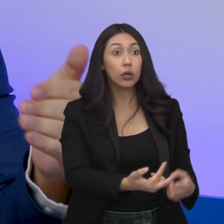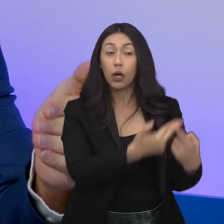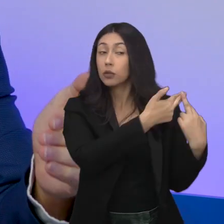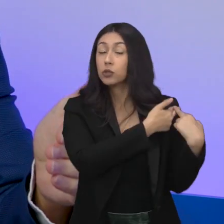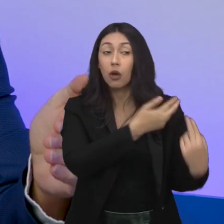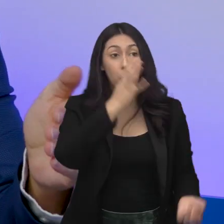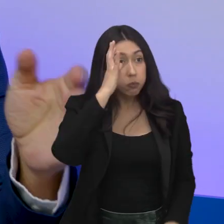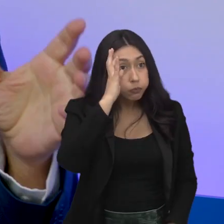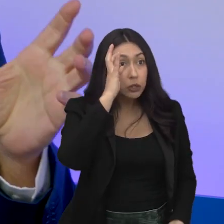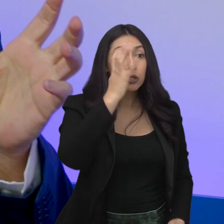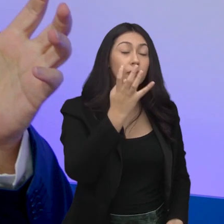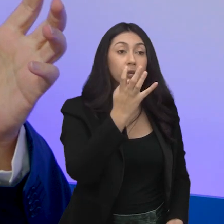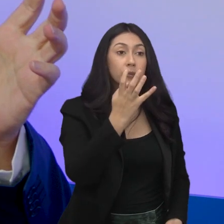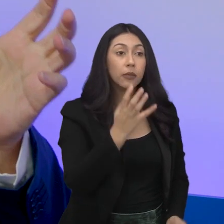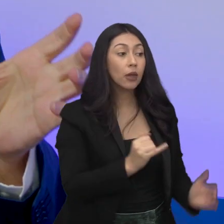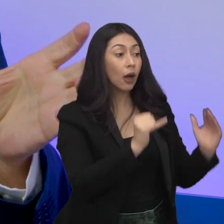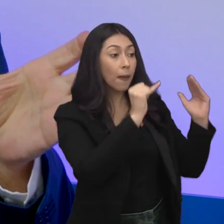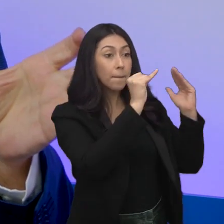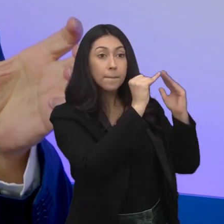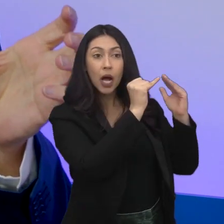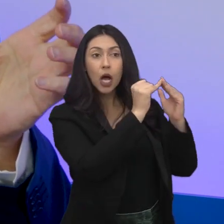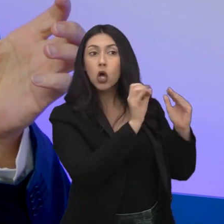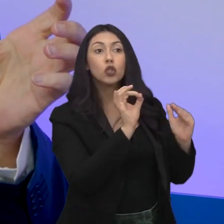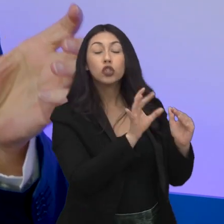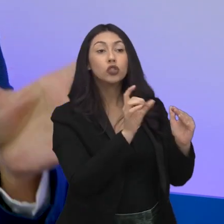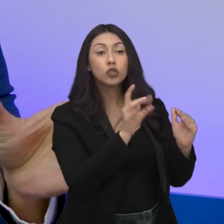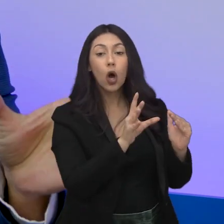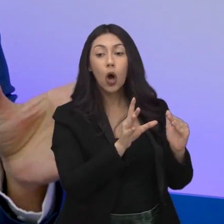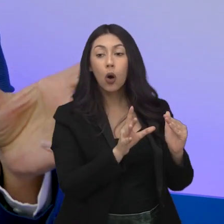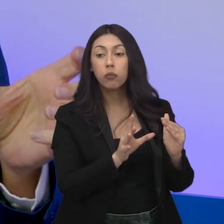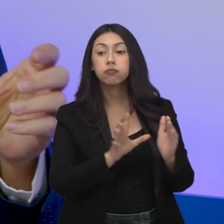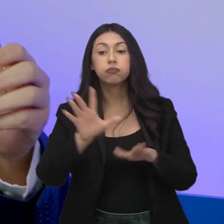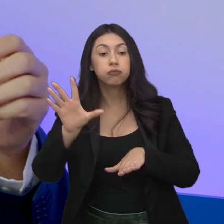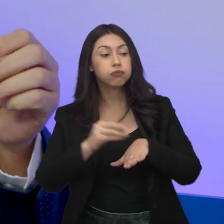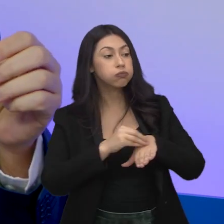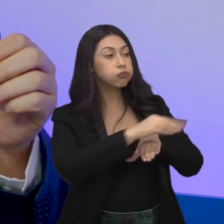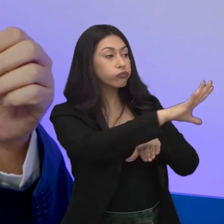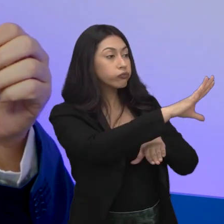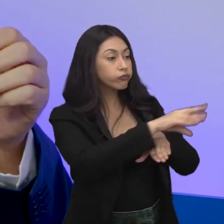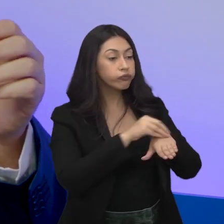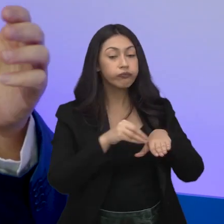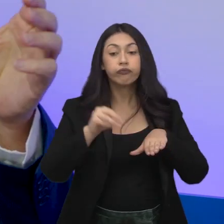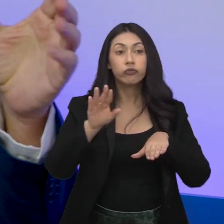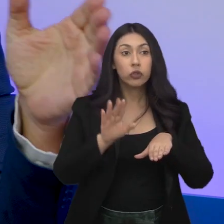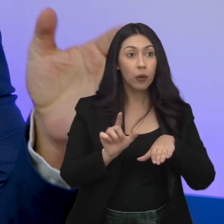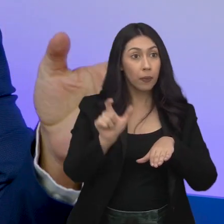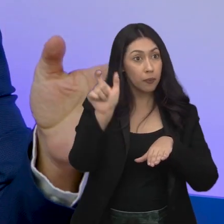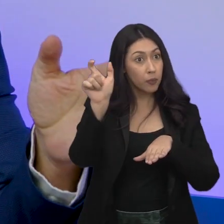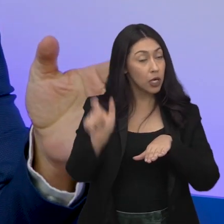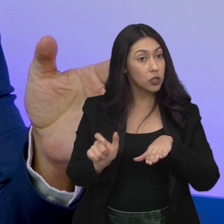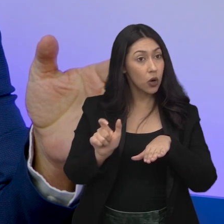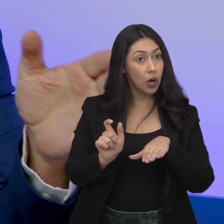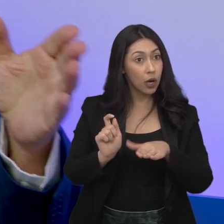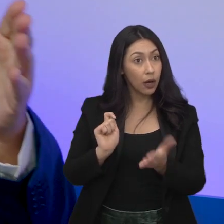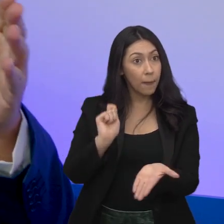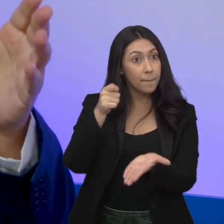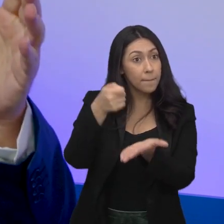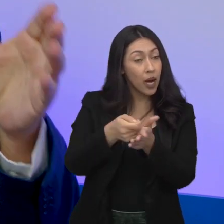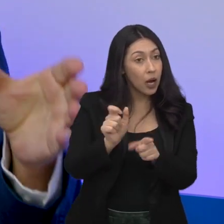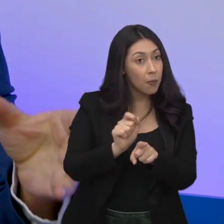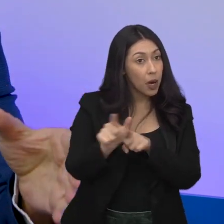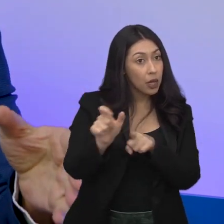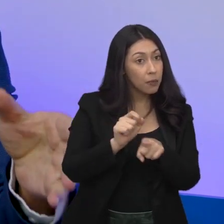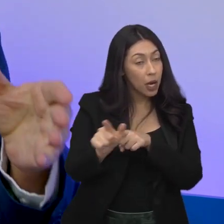trazer a solução. A imobiliária ela é apenas uma mediadora entre a locação,